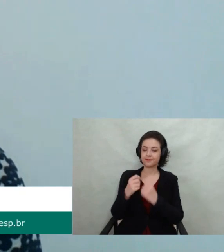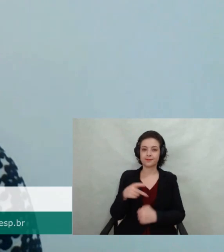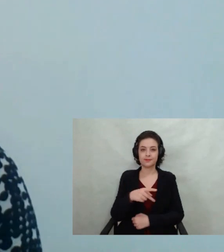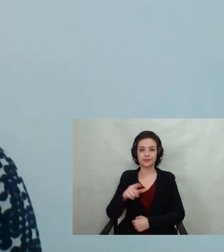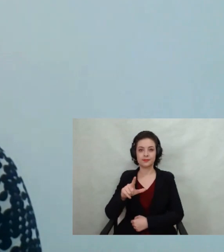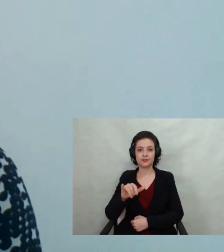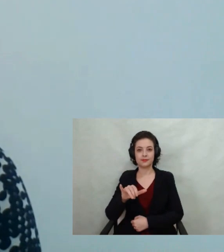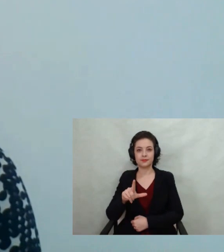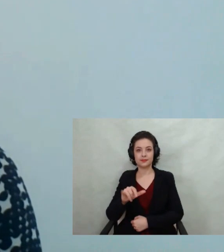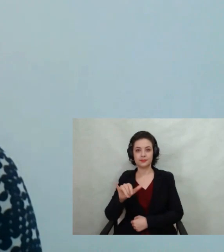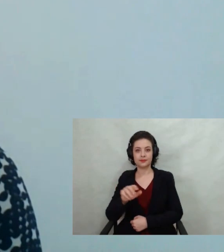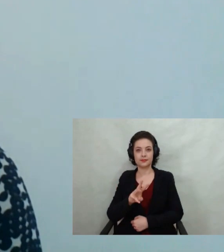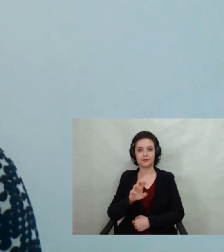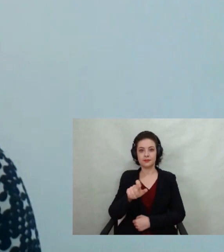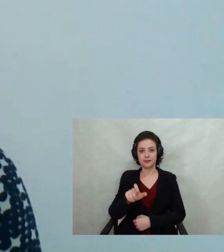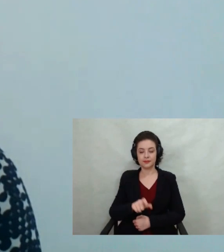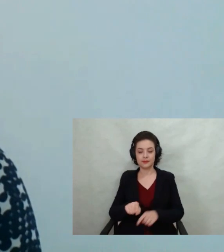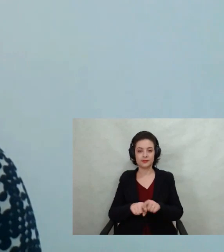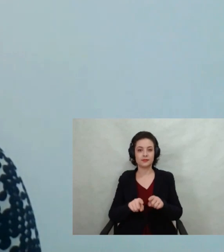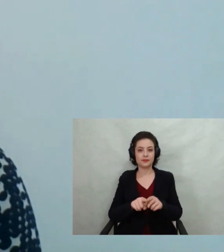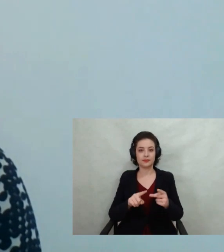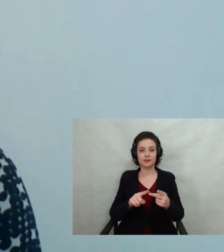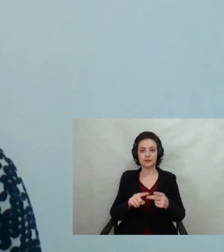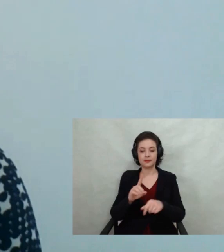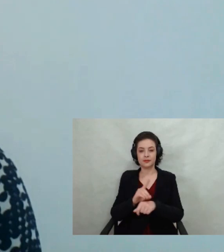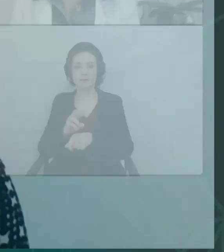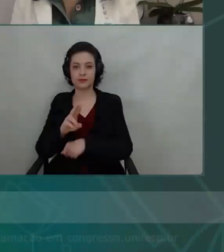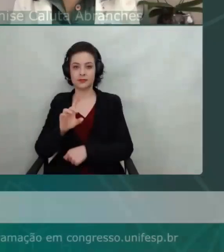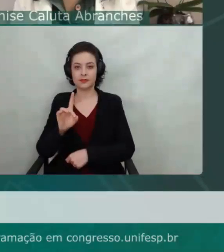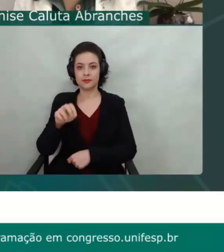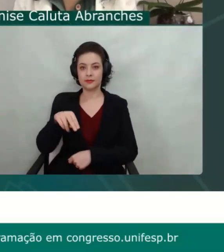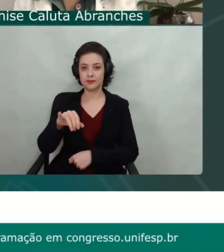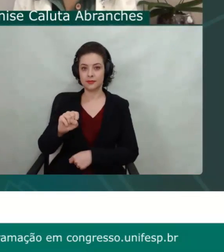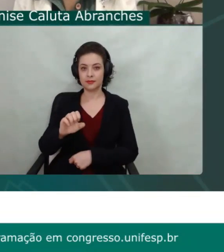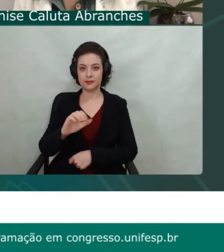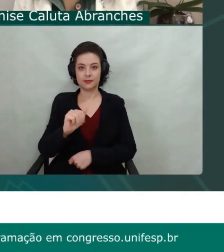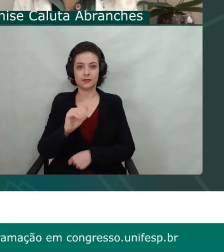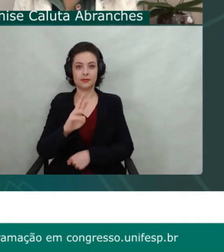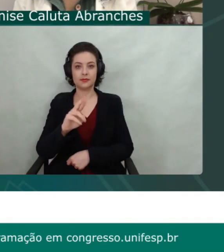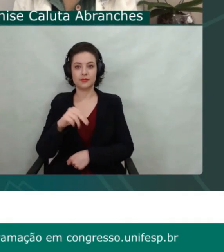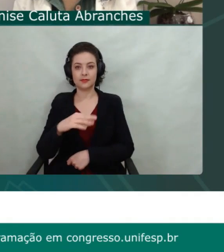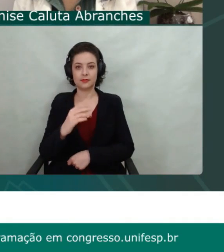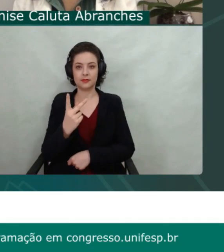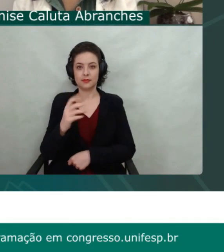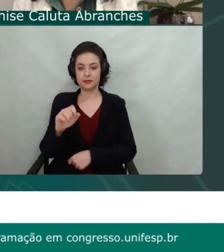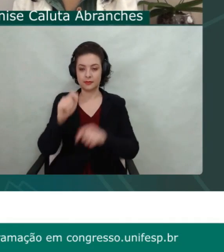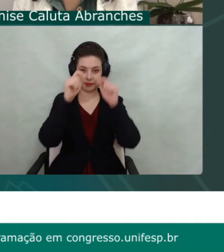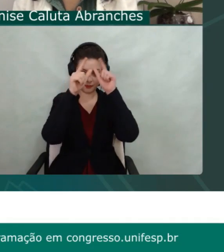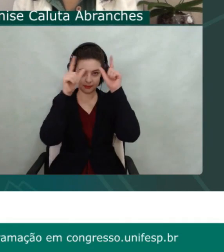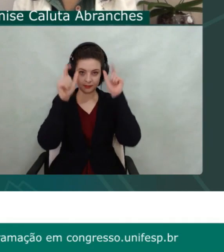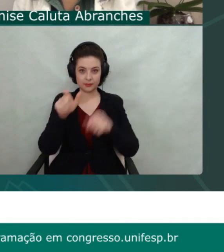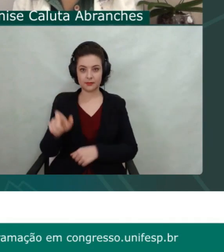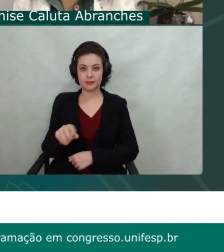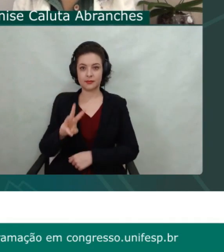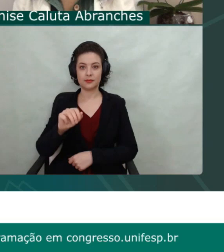Wex, pela doutora Denise Abranches e pelo enfermeiro Wanderson